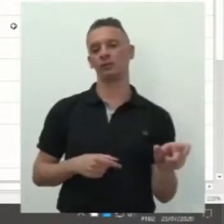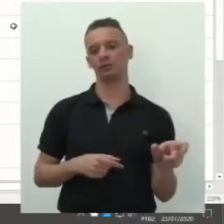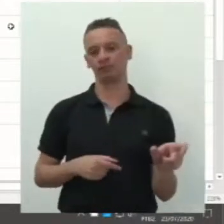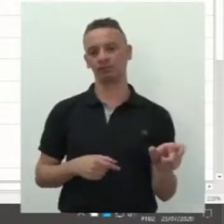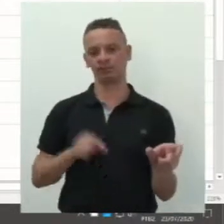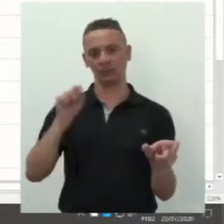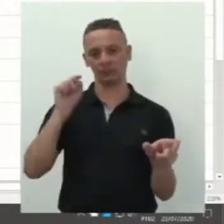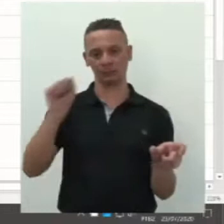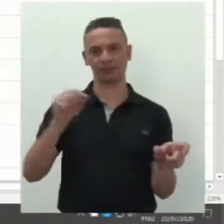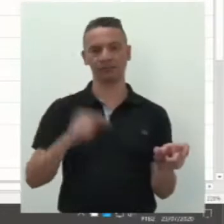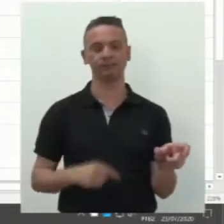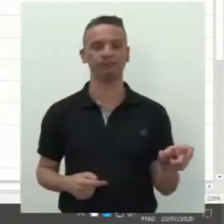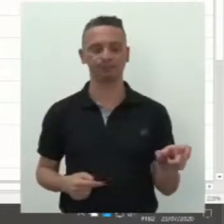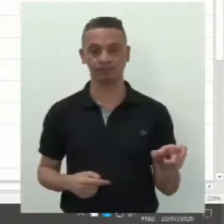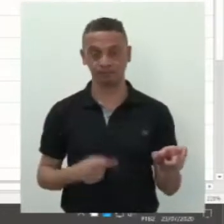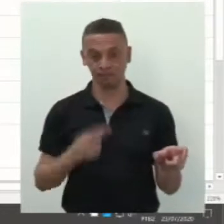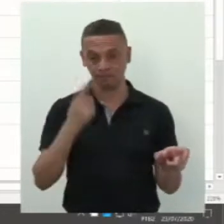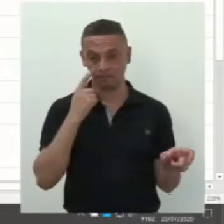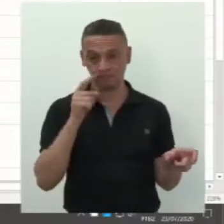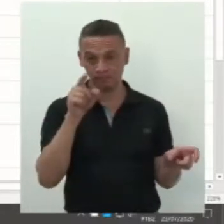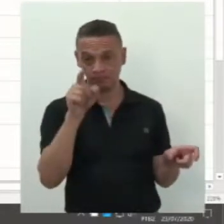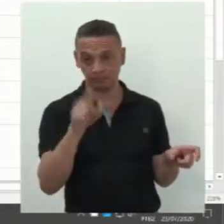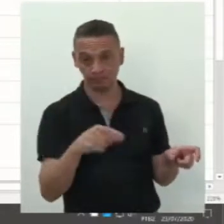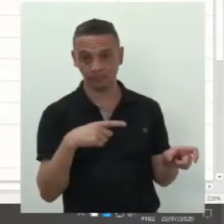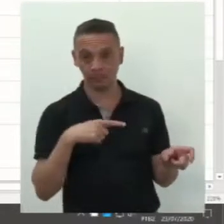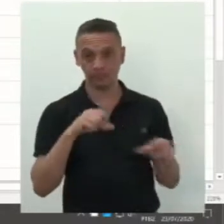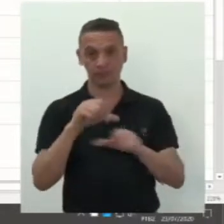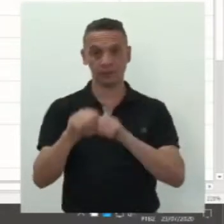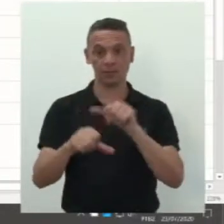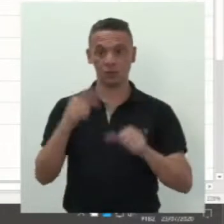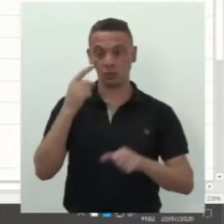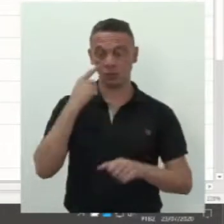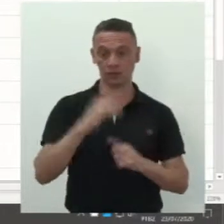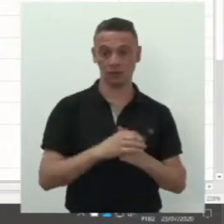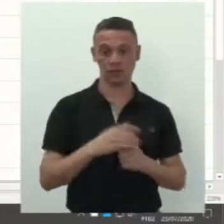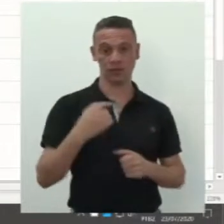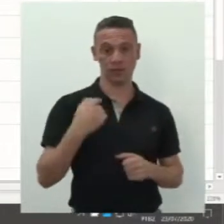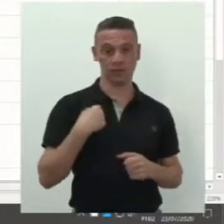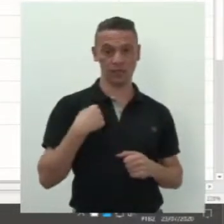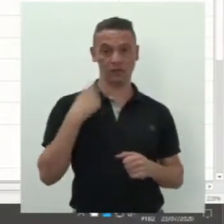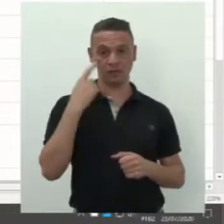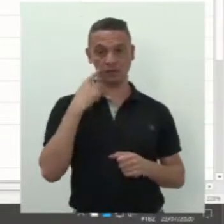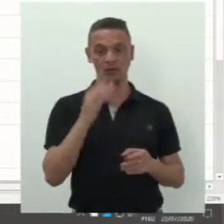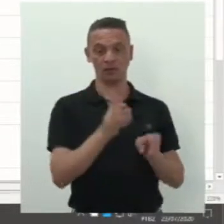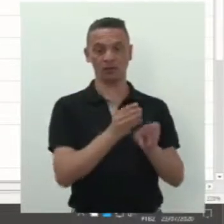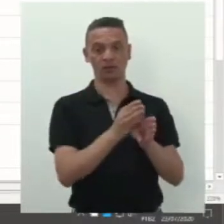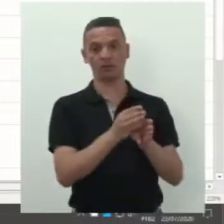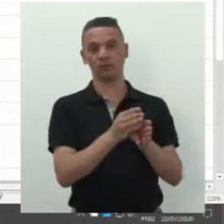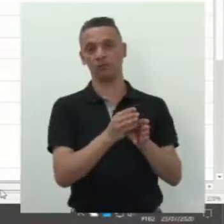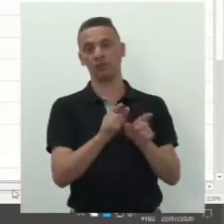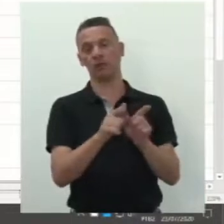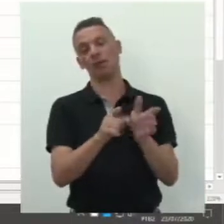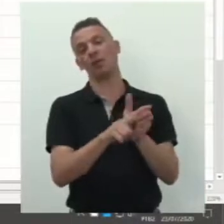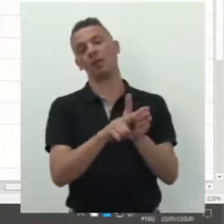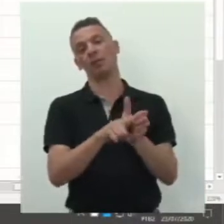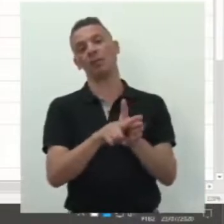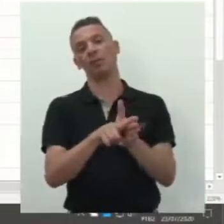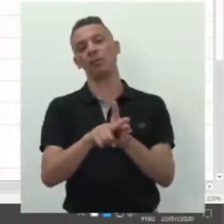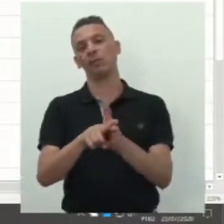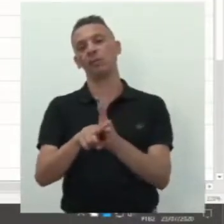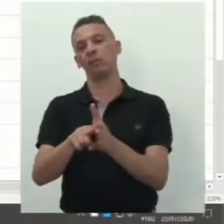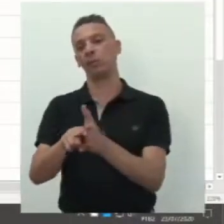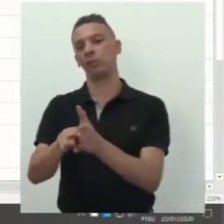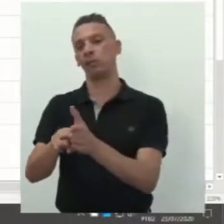Clico nela. Agora o congelamento mudou. Se eu vier arrastar para o lado, a primeira coluna ela